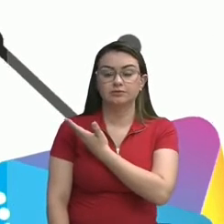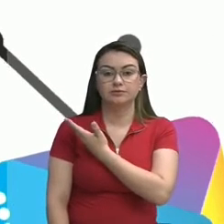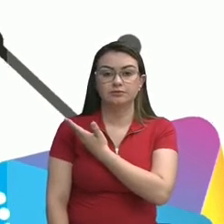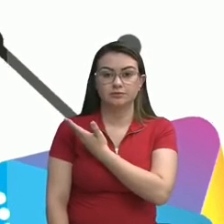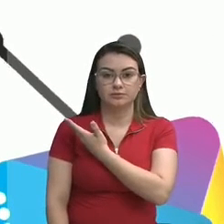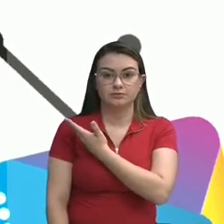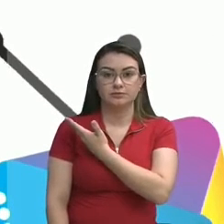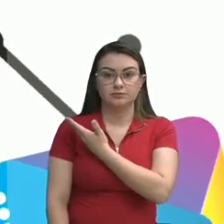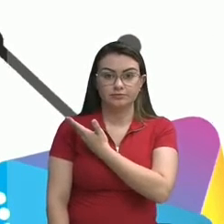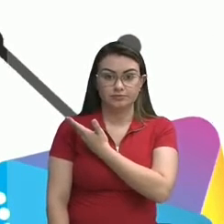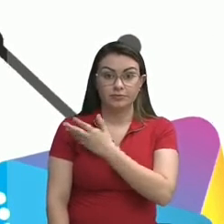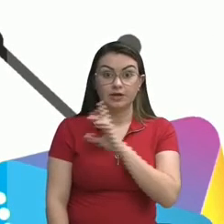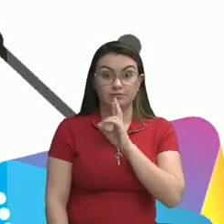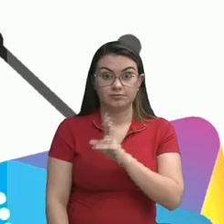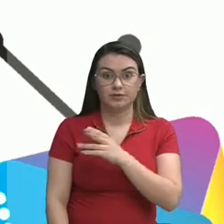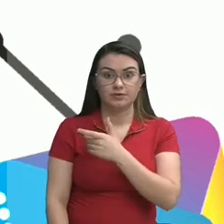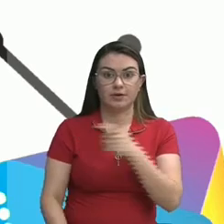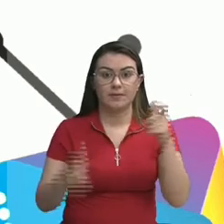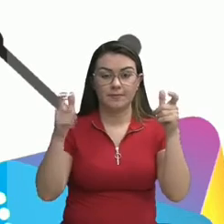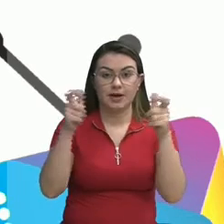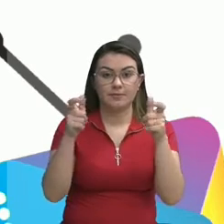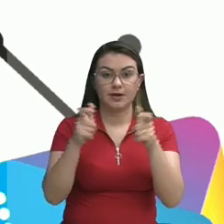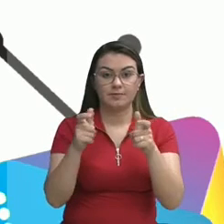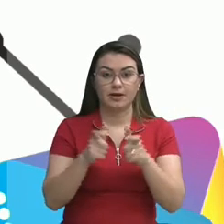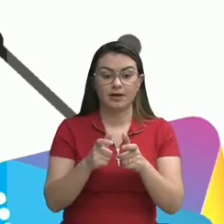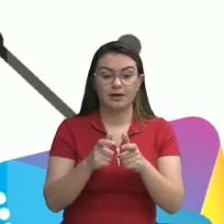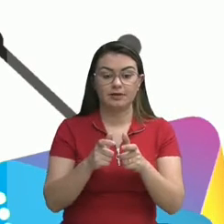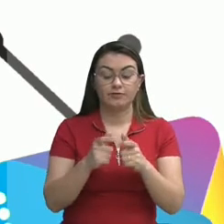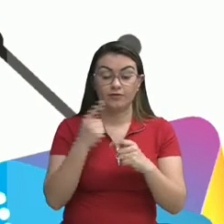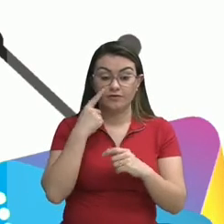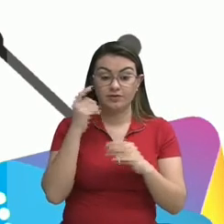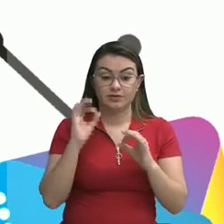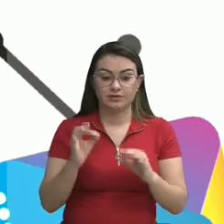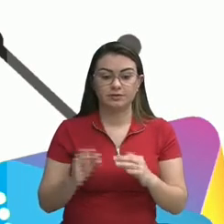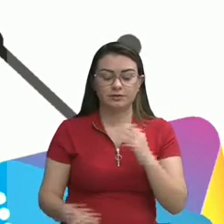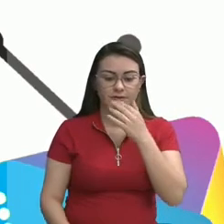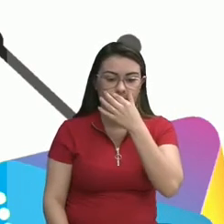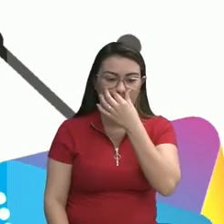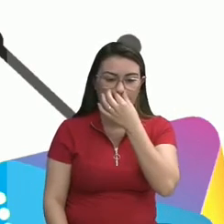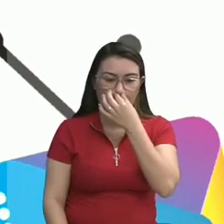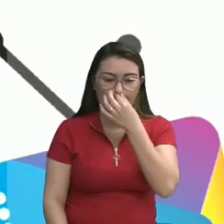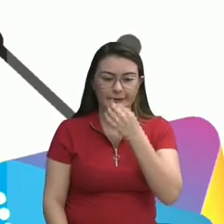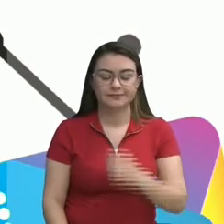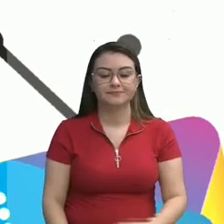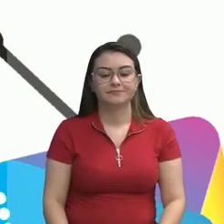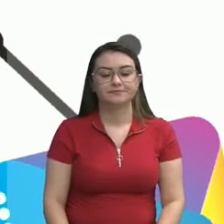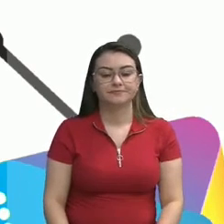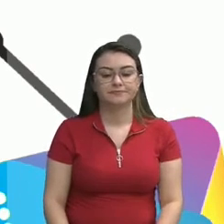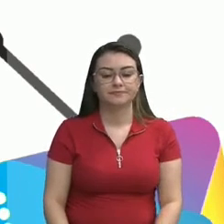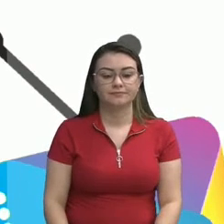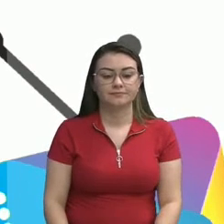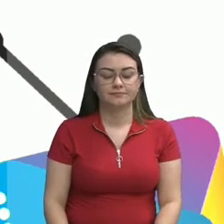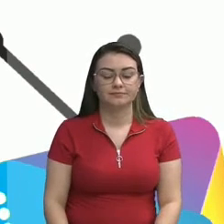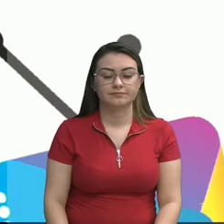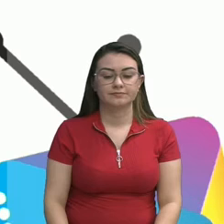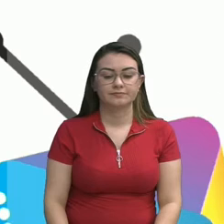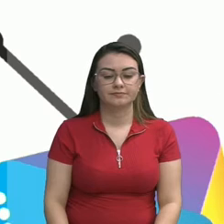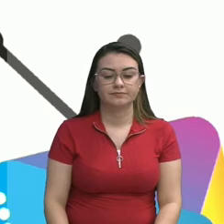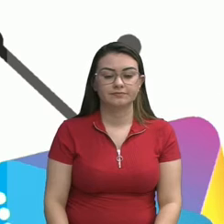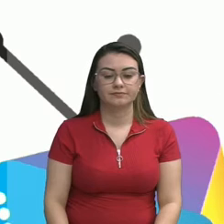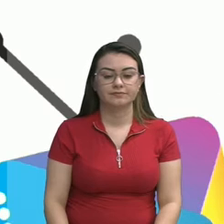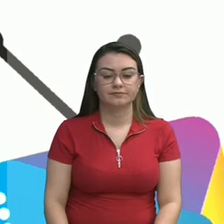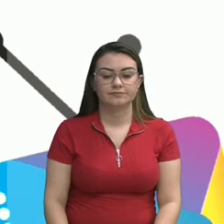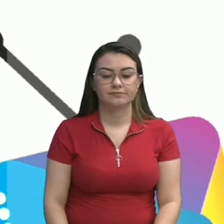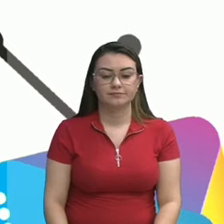quadrada 16 - 5 x 4 da menos 20 mas ser gente tomando isso daqui ó vai dar 16 não é